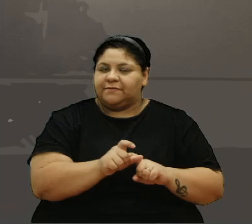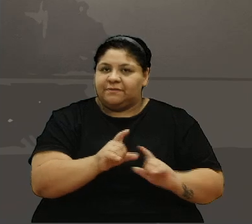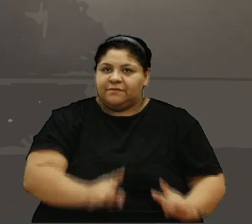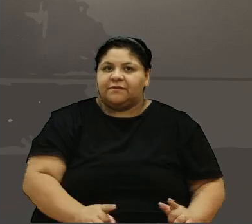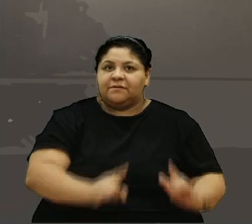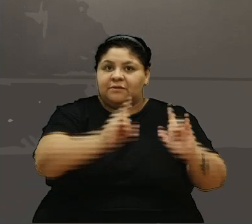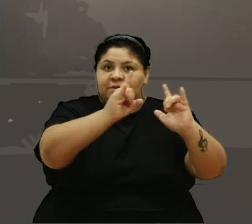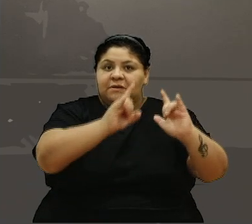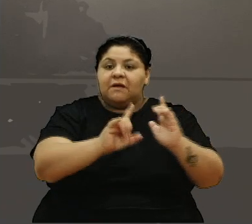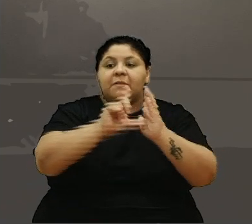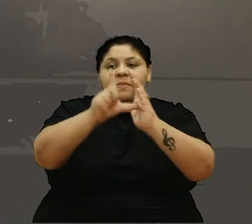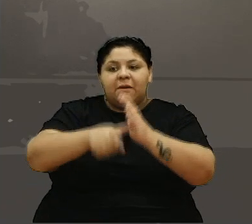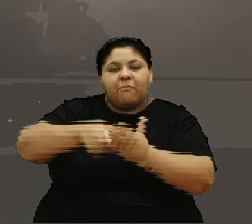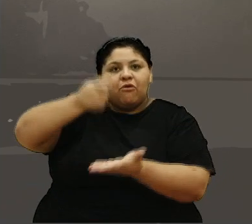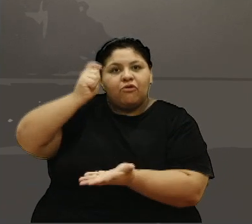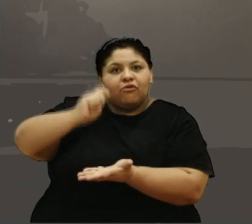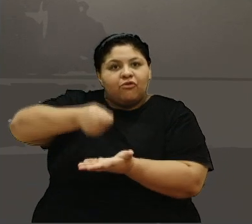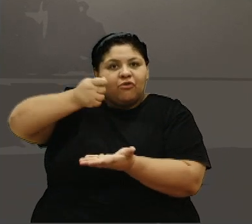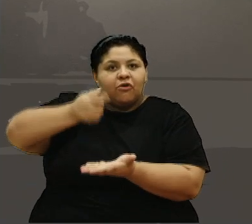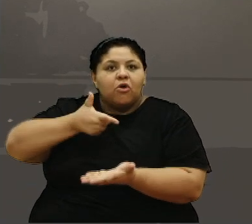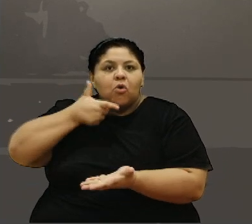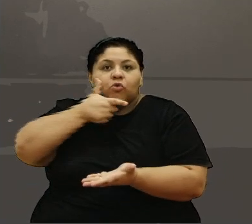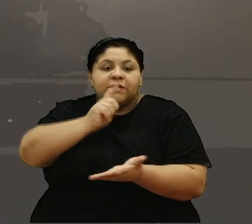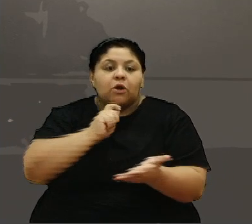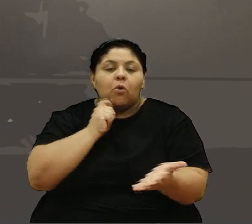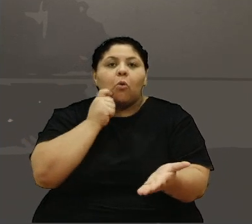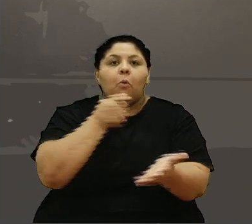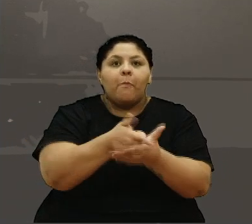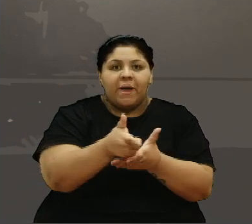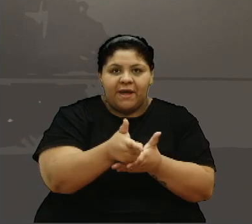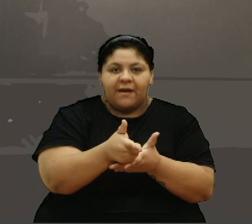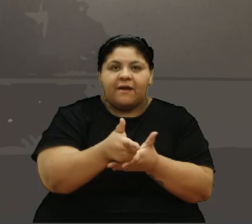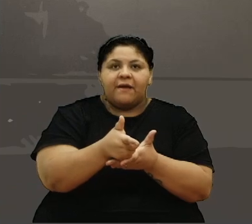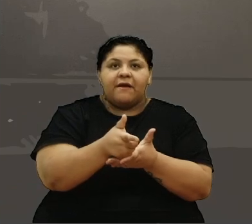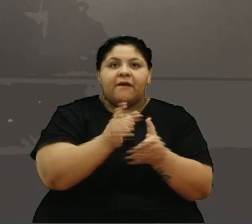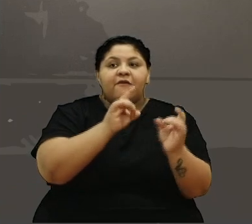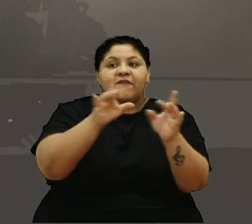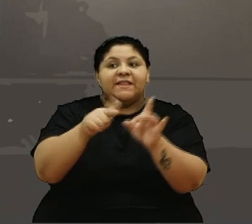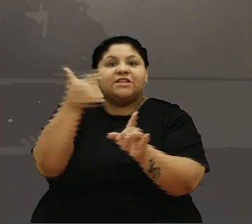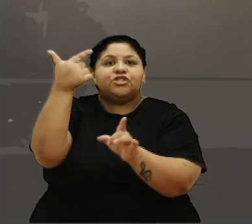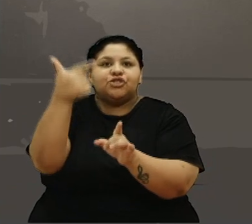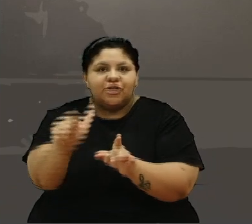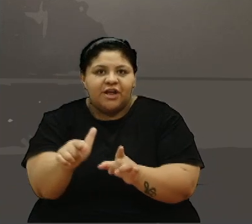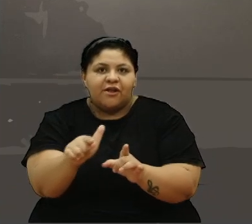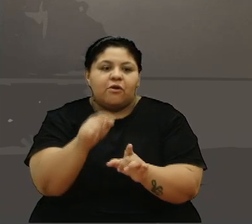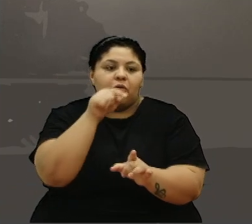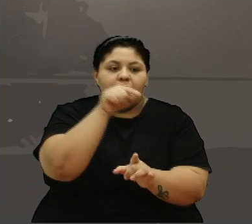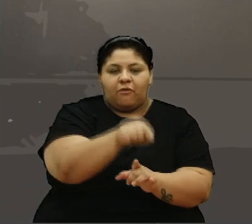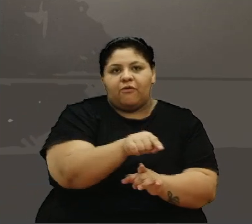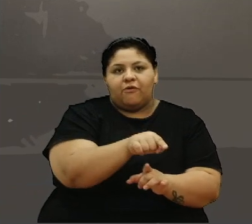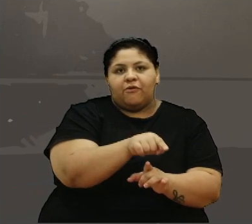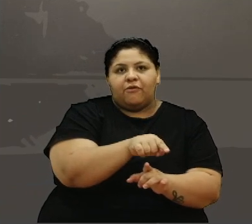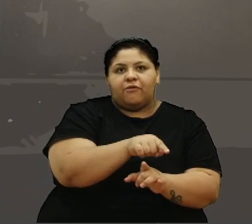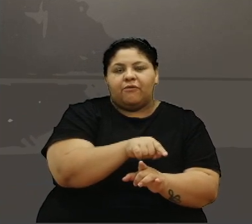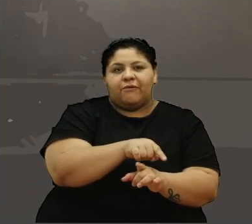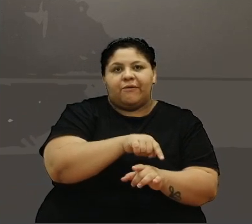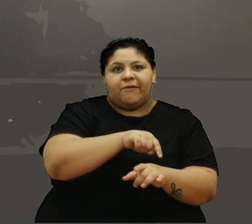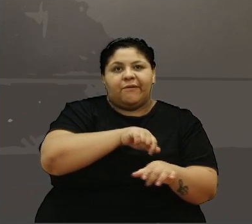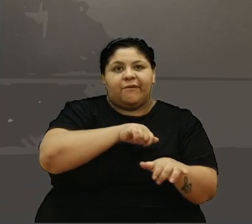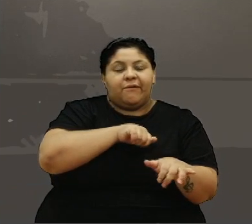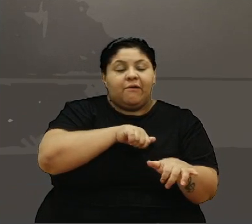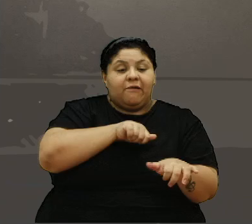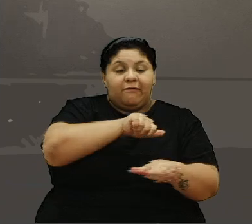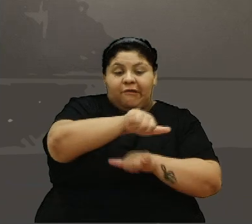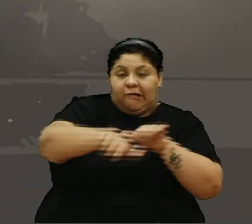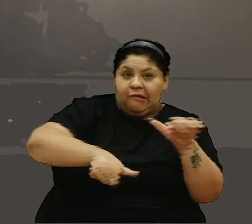apartamentos vão a leilão. Assim, eles conseguem comprar e revender, ou seja, o Campos da Serra está virando um